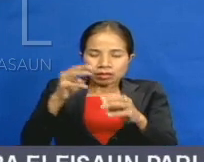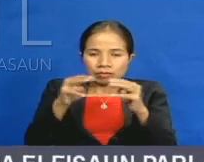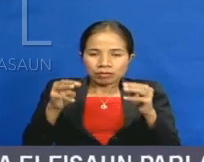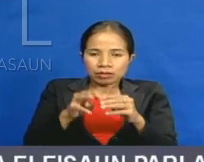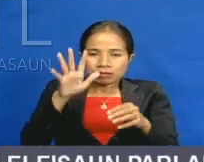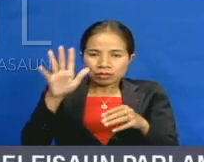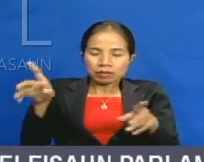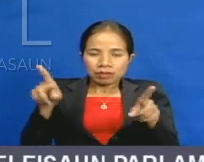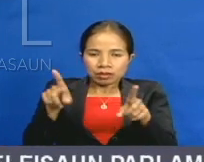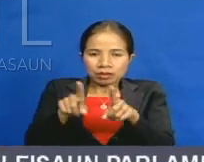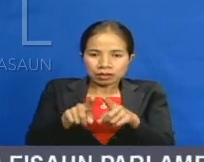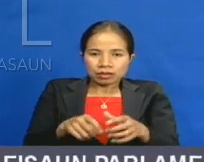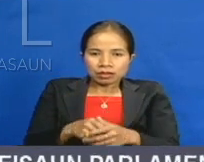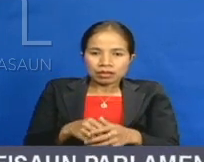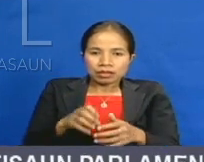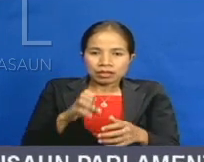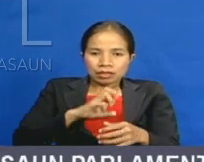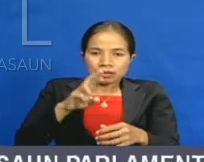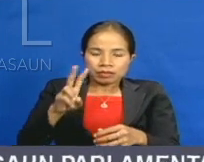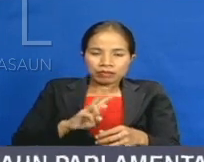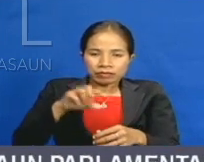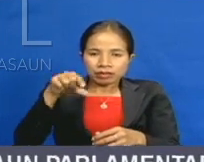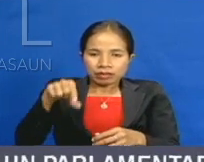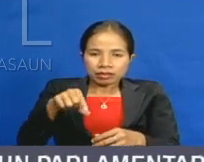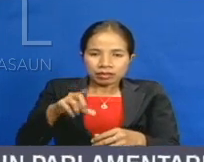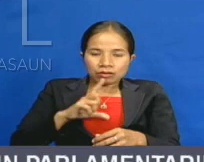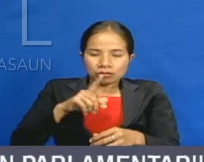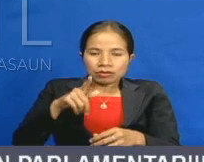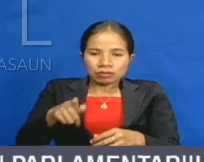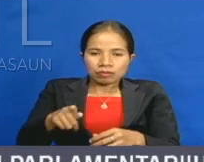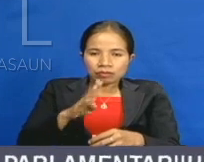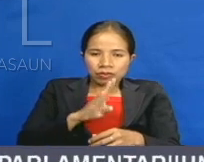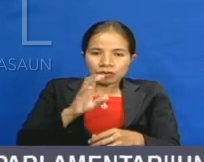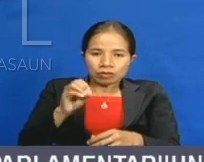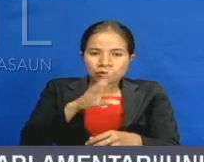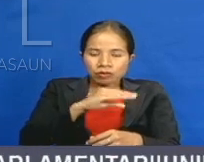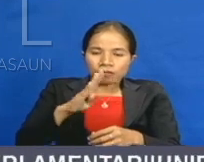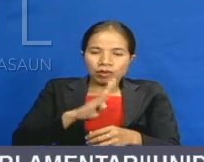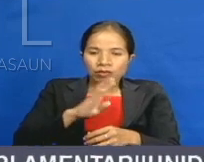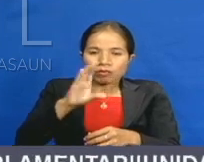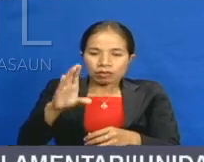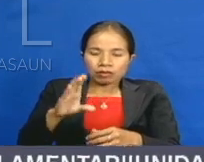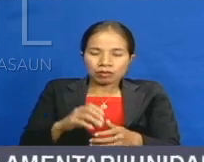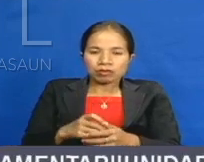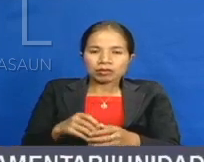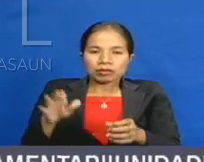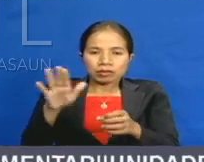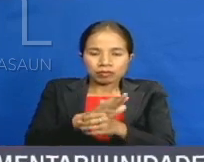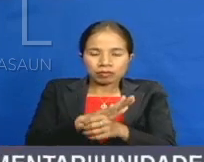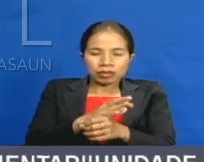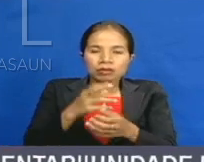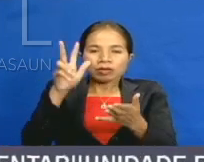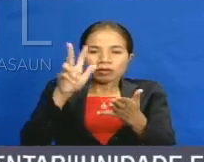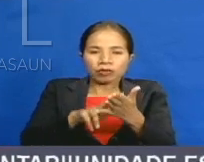Lima. Macanesan, Hermera, Viqueque, Lauteng, Bobonaro no Baucau. Nebese conclui no aprova